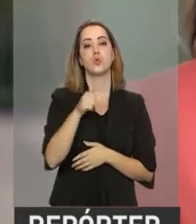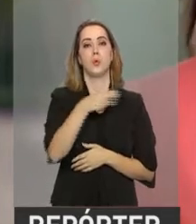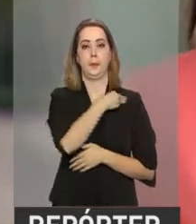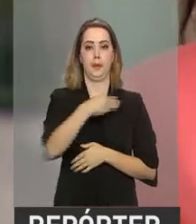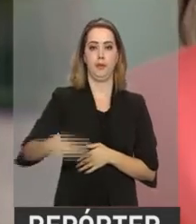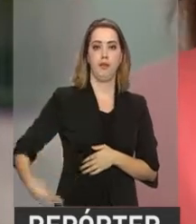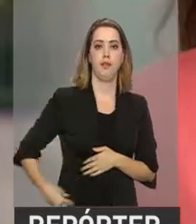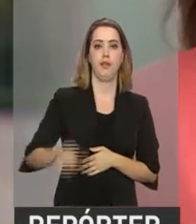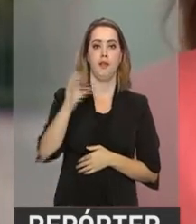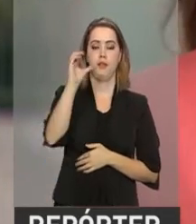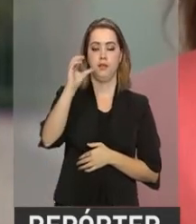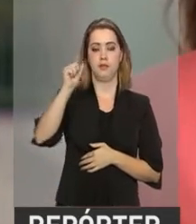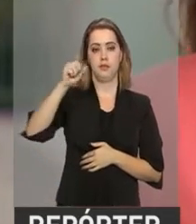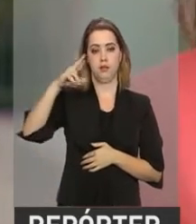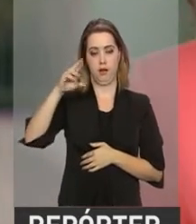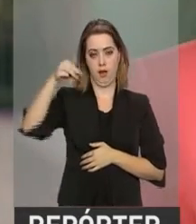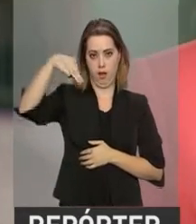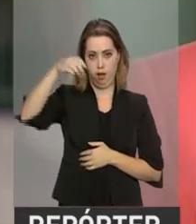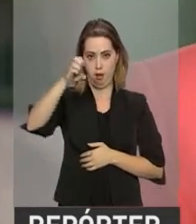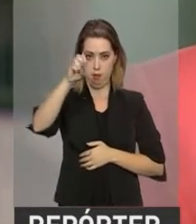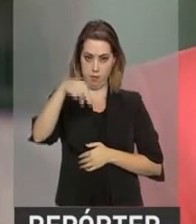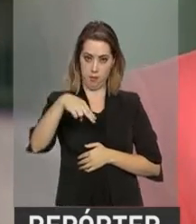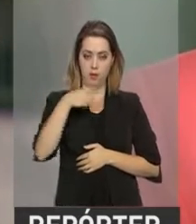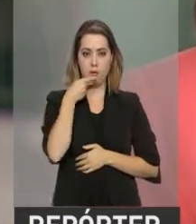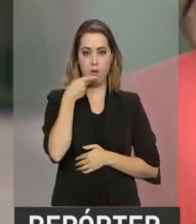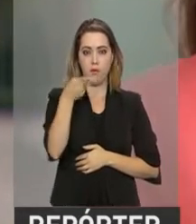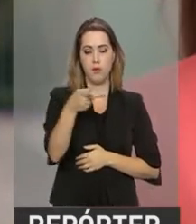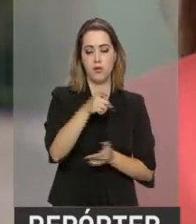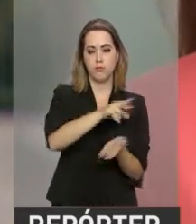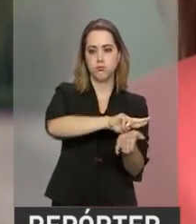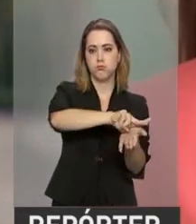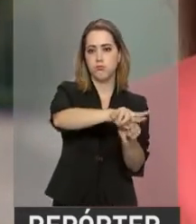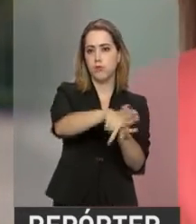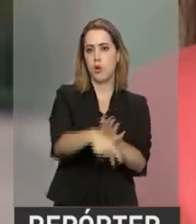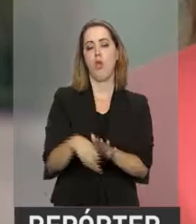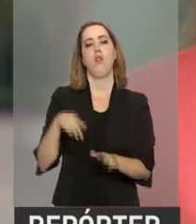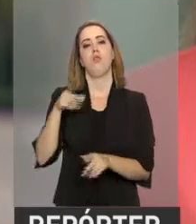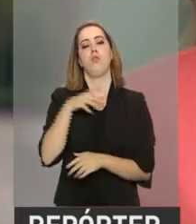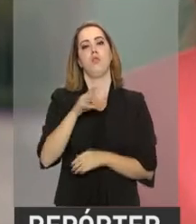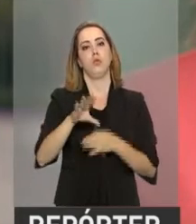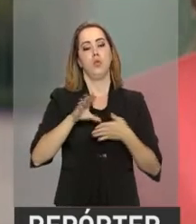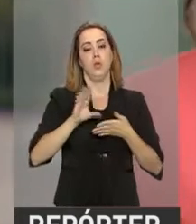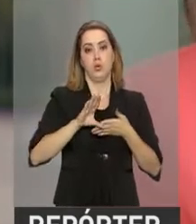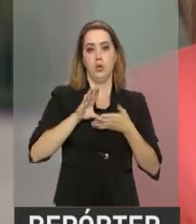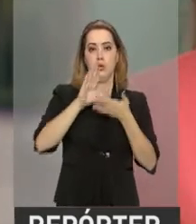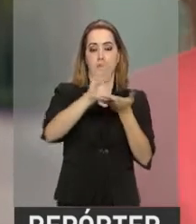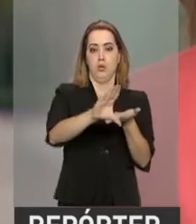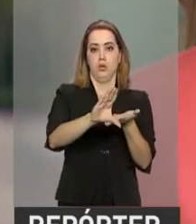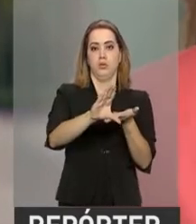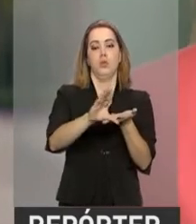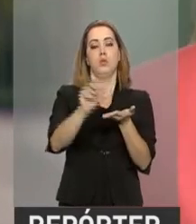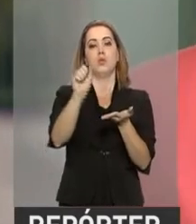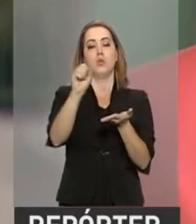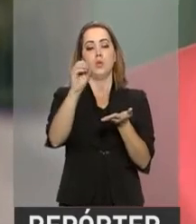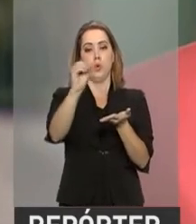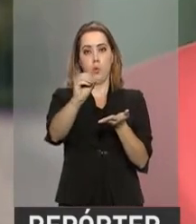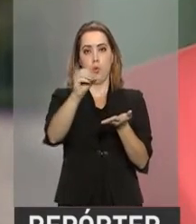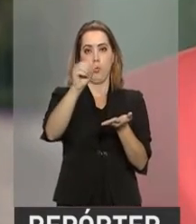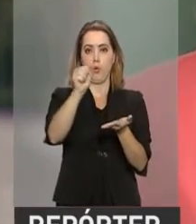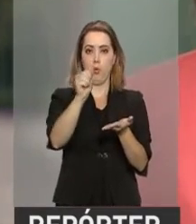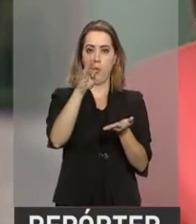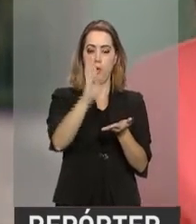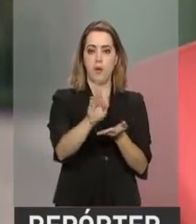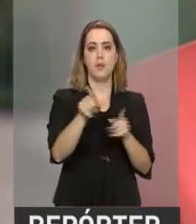Carmen Lúcia, discursaram representantes do Conselho Federal da Ordem dos Advogados do Brasil, da Procuradoria-Geral